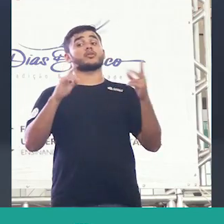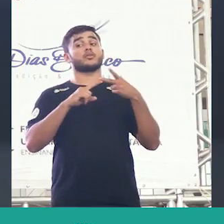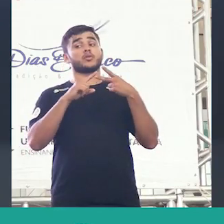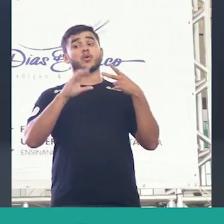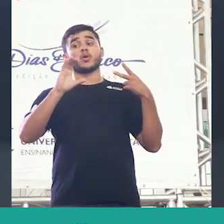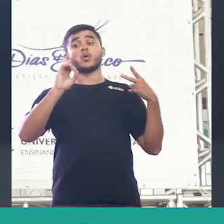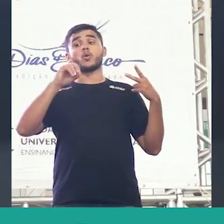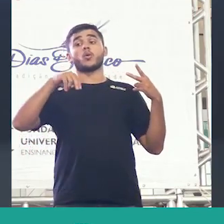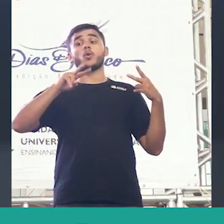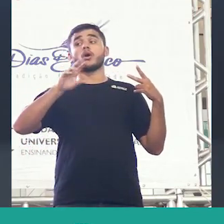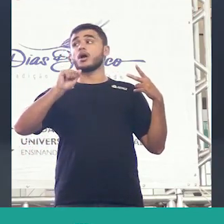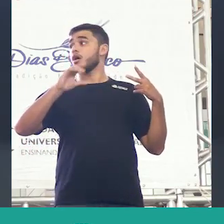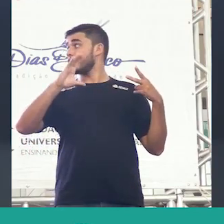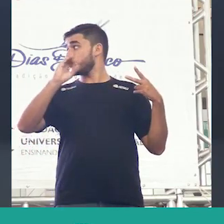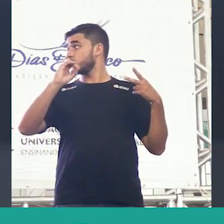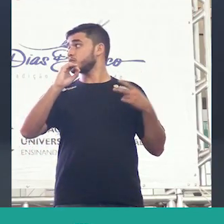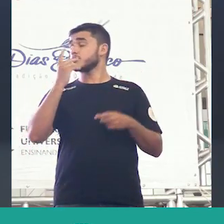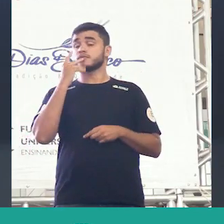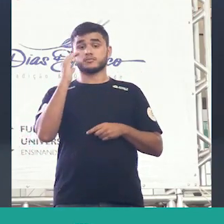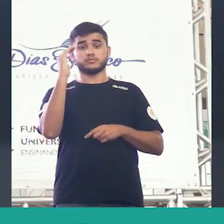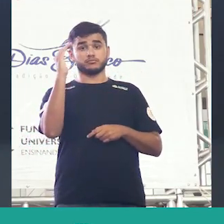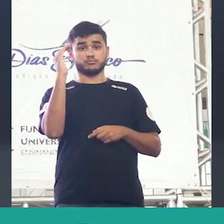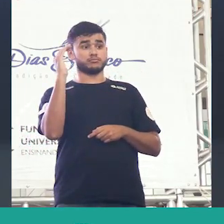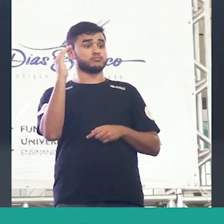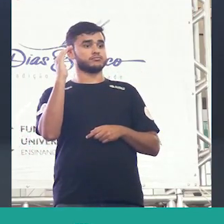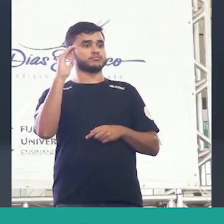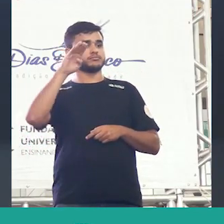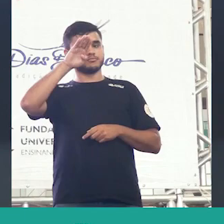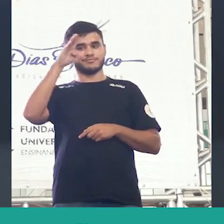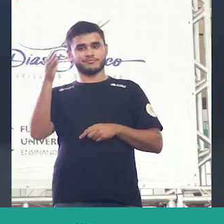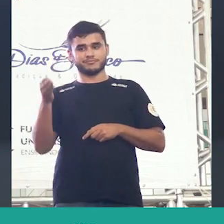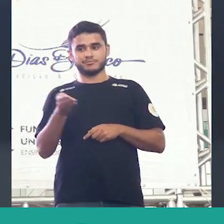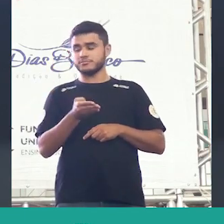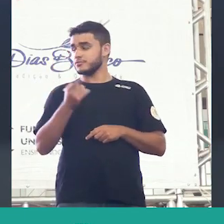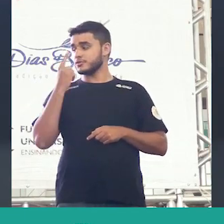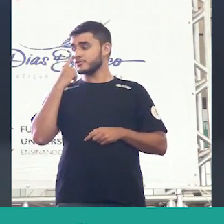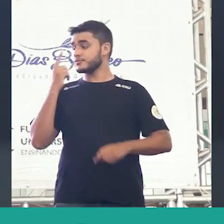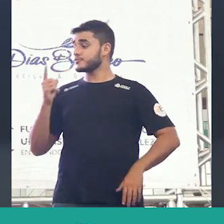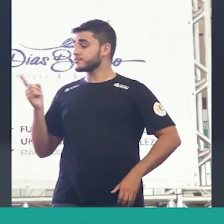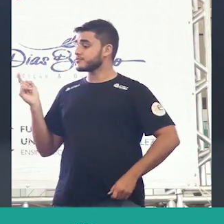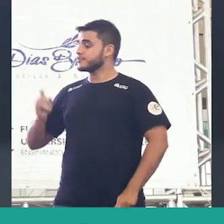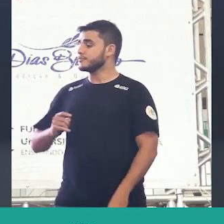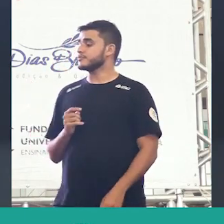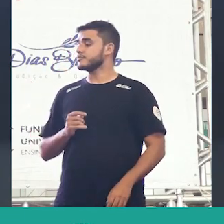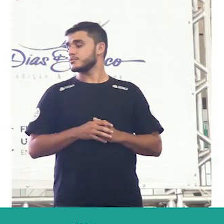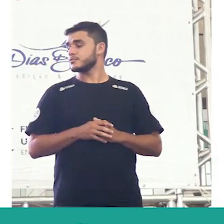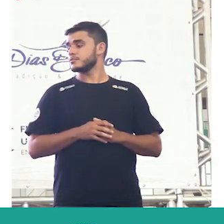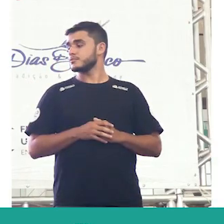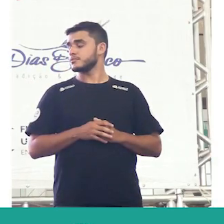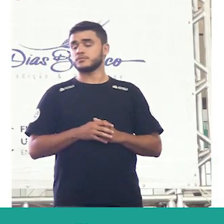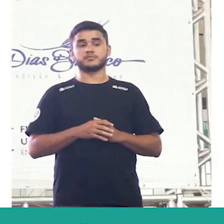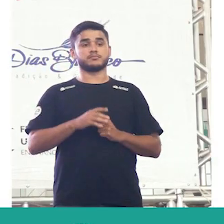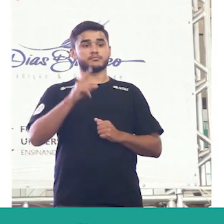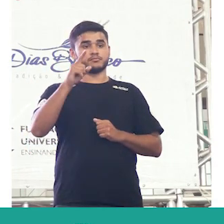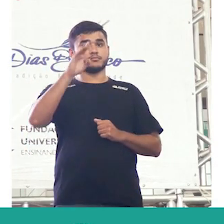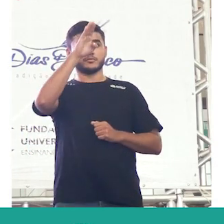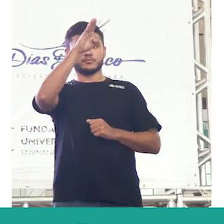o espelho côncavo, olha o espelho côncavo. Vou mostrar para vocês aqui. Olha o espelho côncavo. Espelho